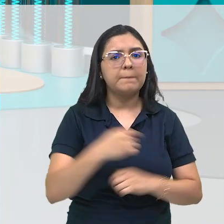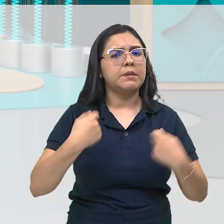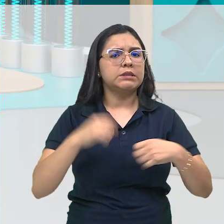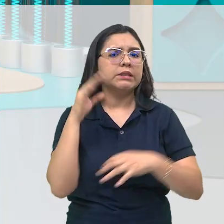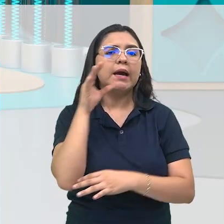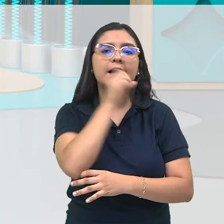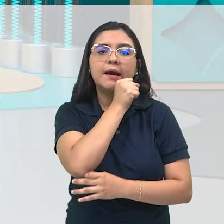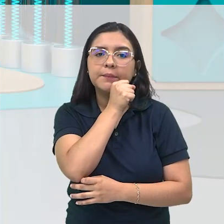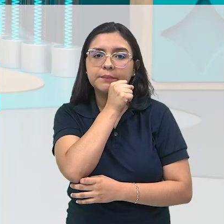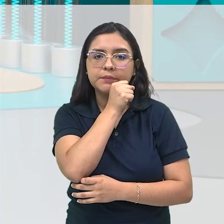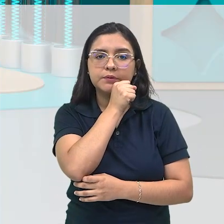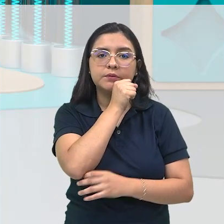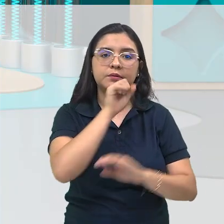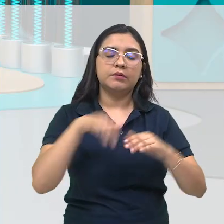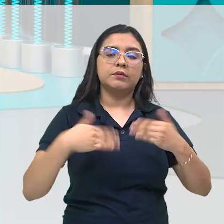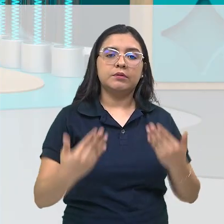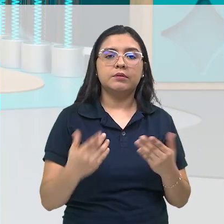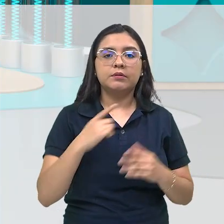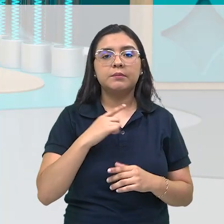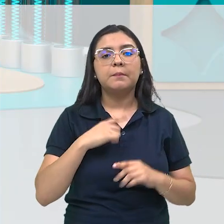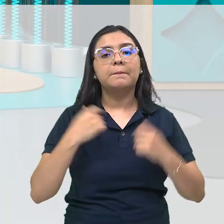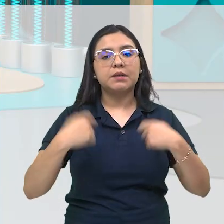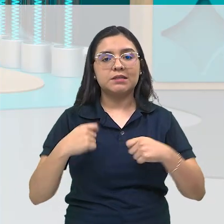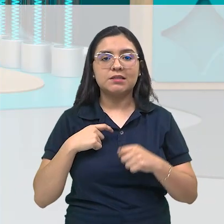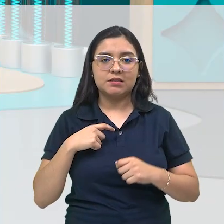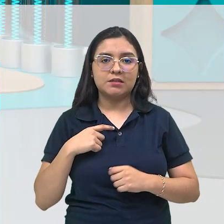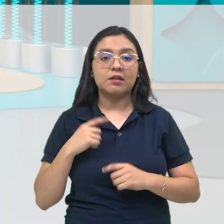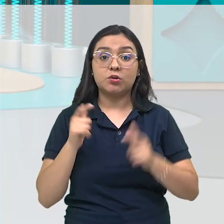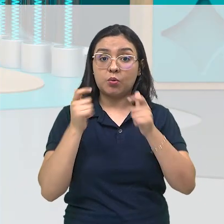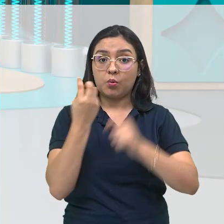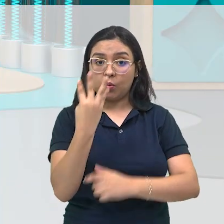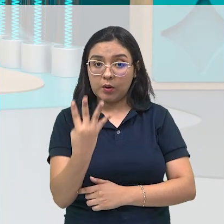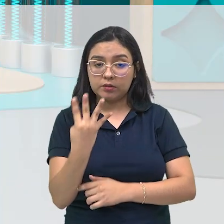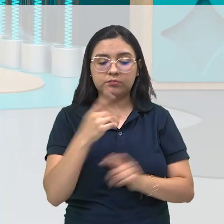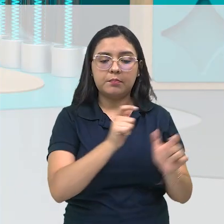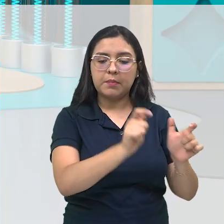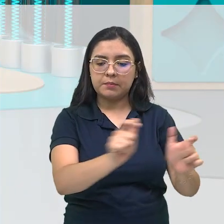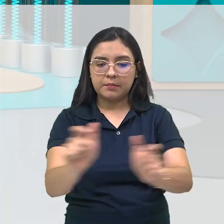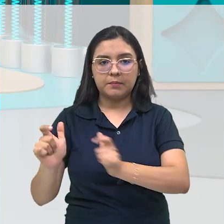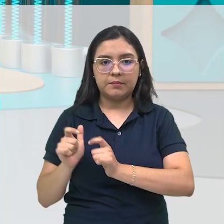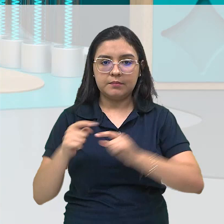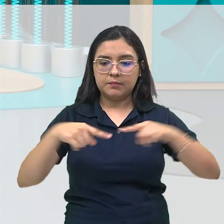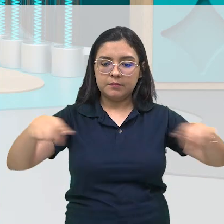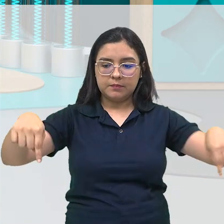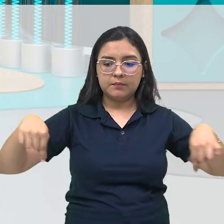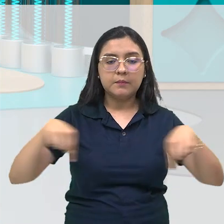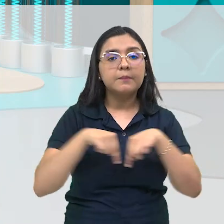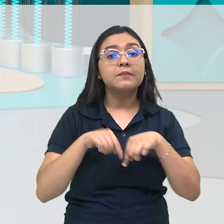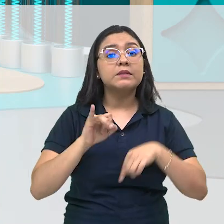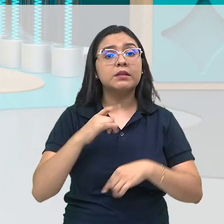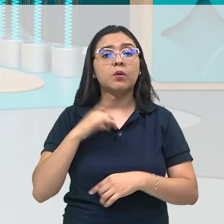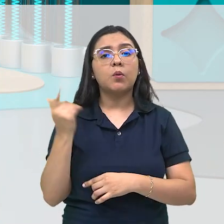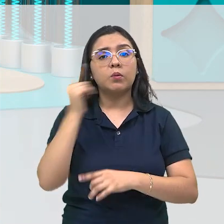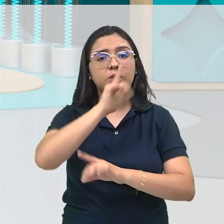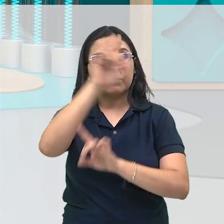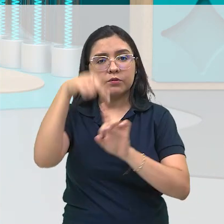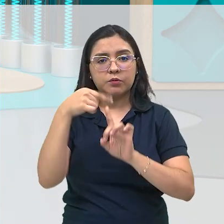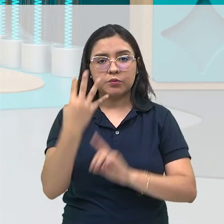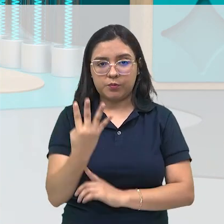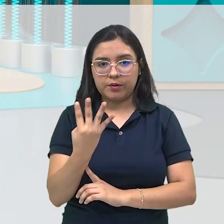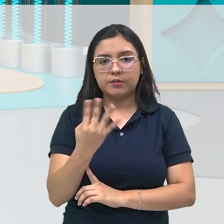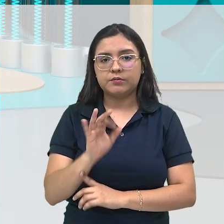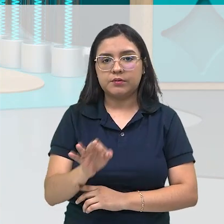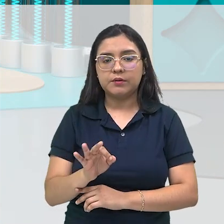que pisar em todas as 4 bases do campo. Se ele conseguir atingir as 4